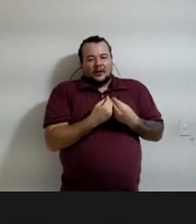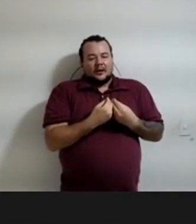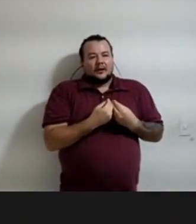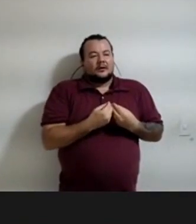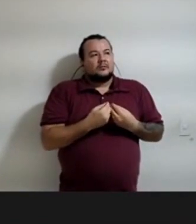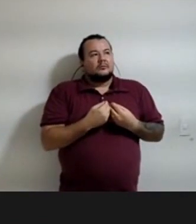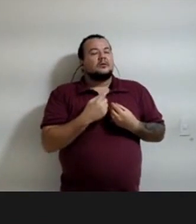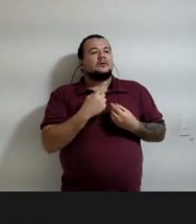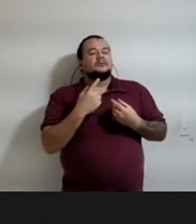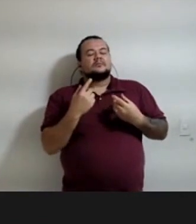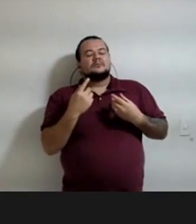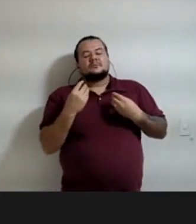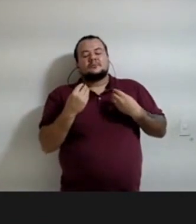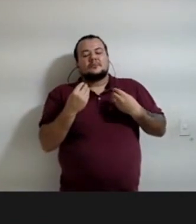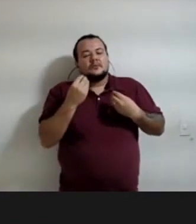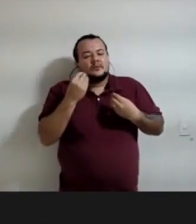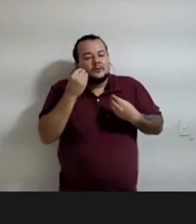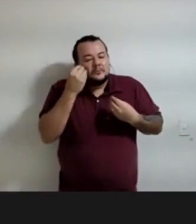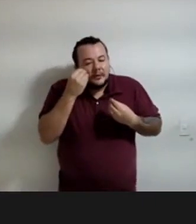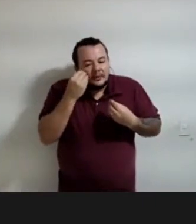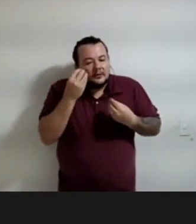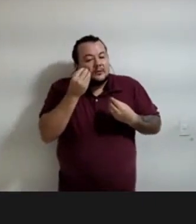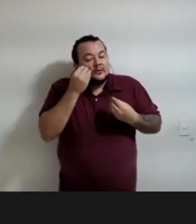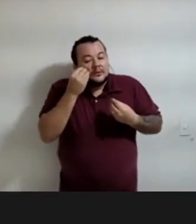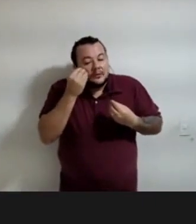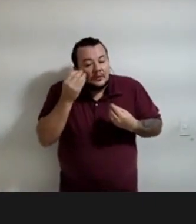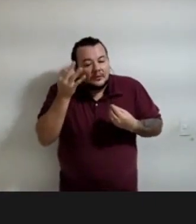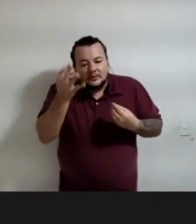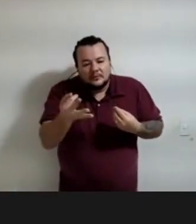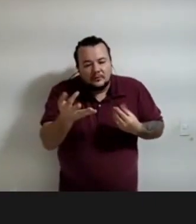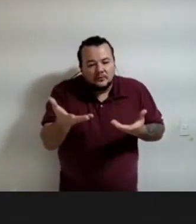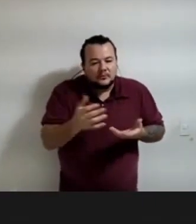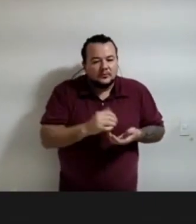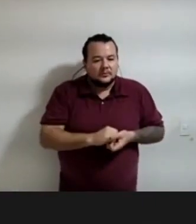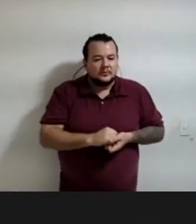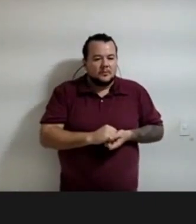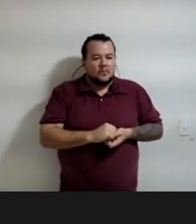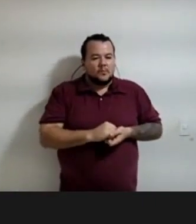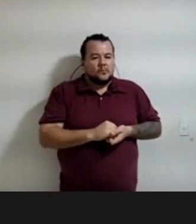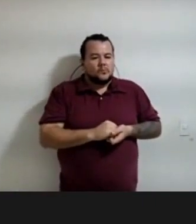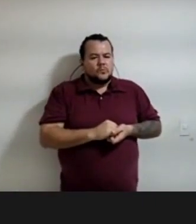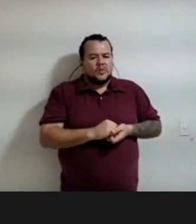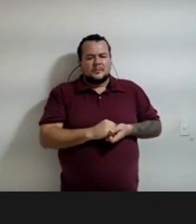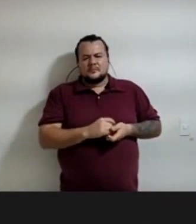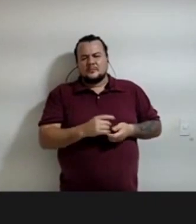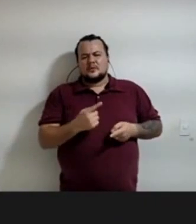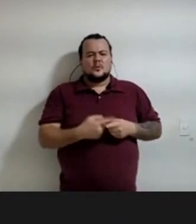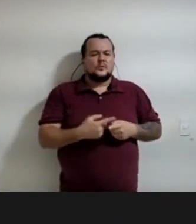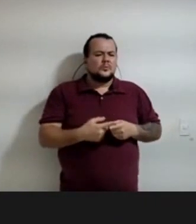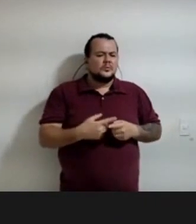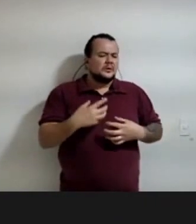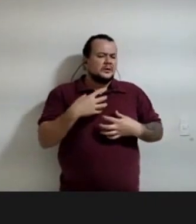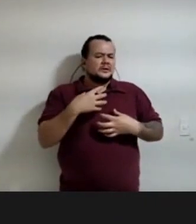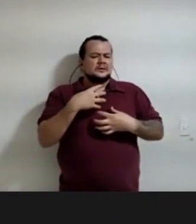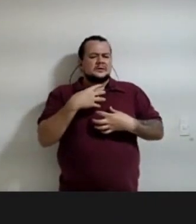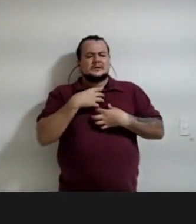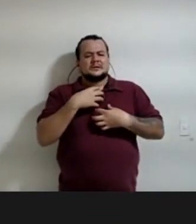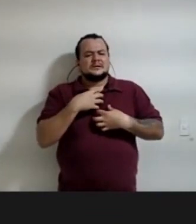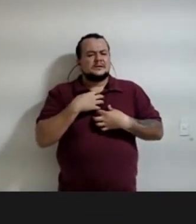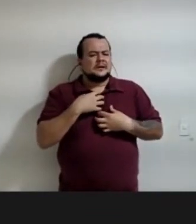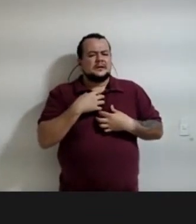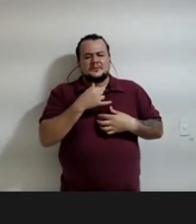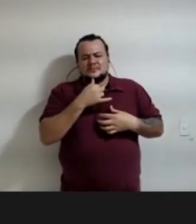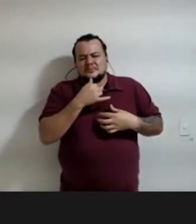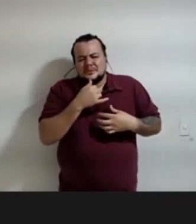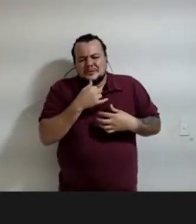essencial para esses tempos brutos. Ele diz, abre aspas, "Por que nos causa tanto desconforto a sensação de estar caindo?